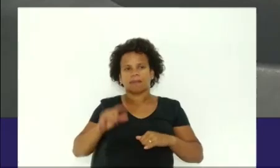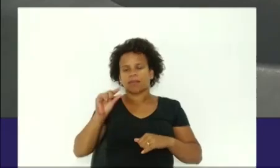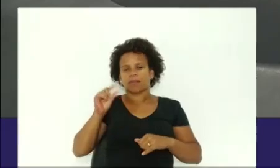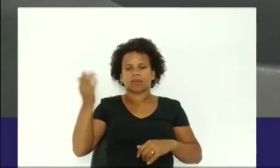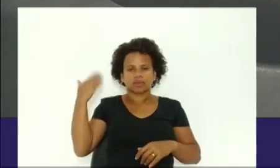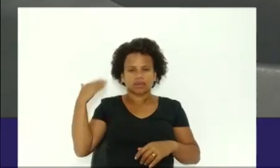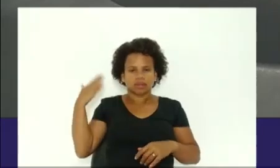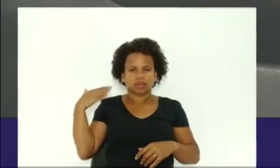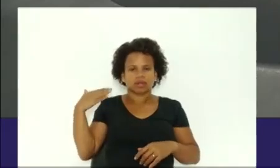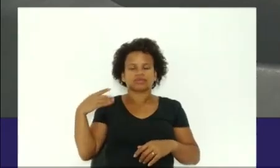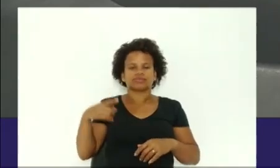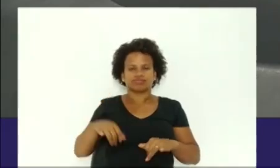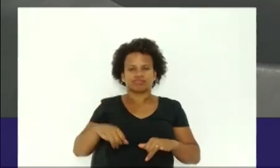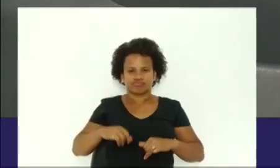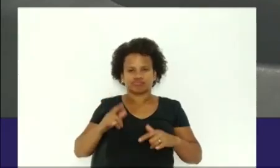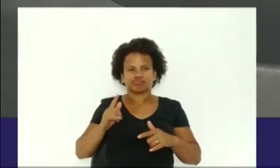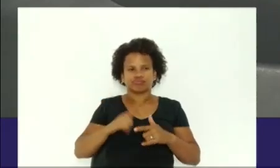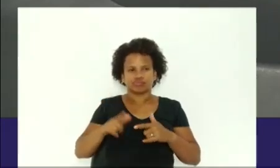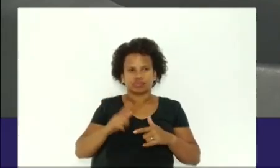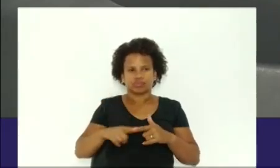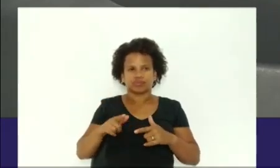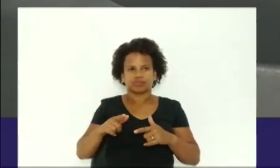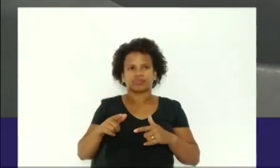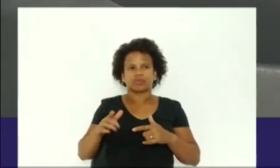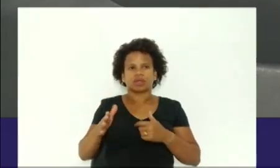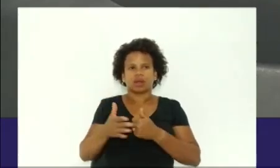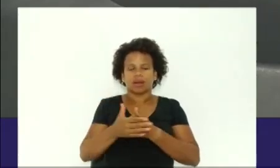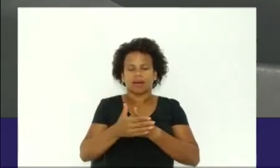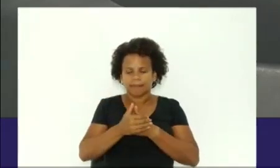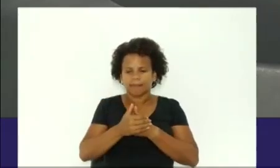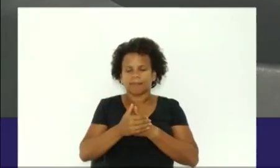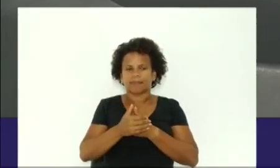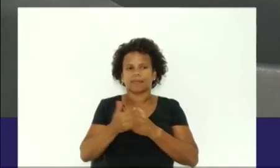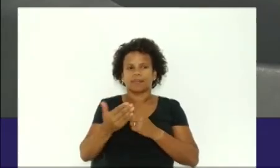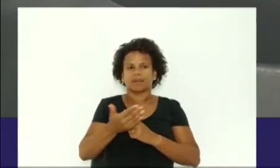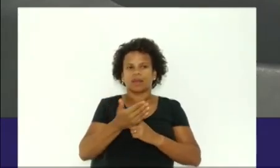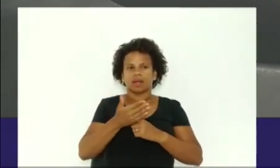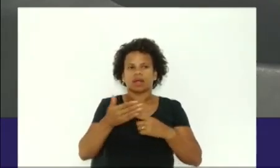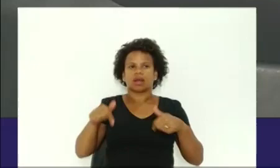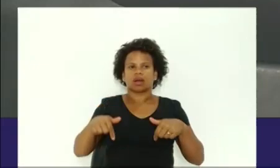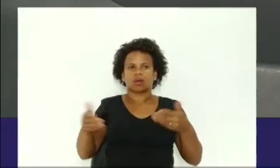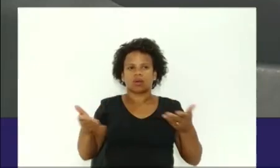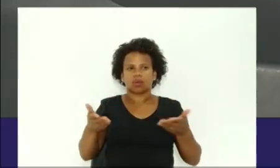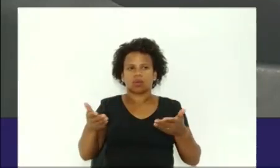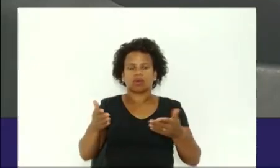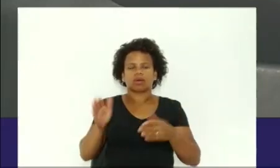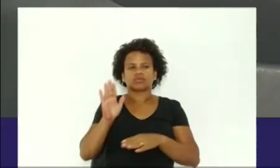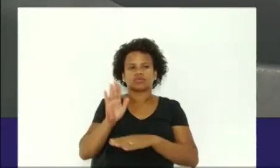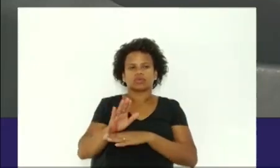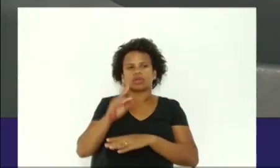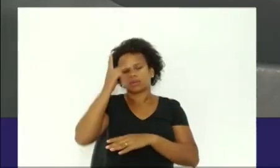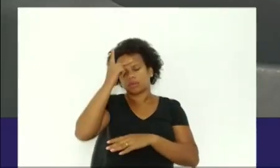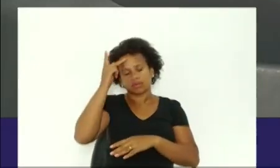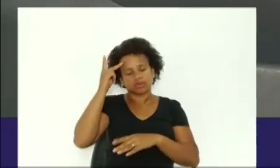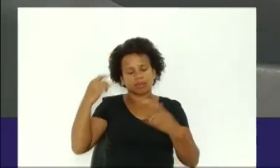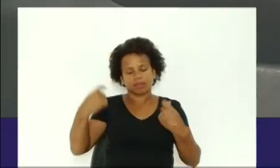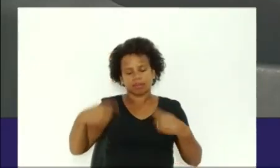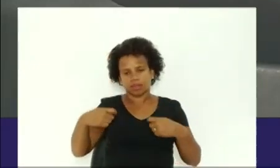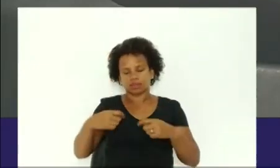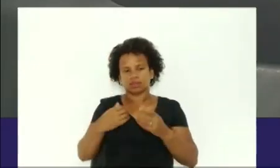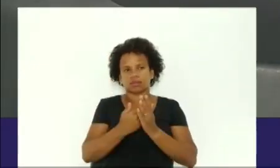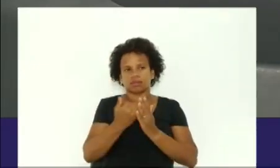abraçados, e dessa vez a gente está abraçando também aqueles que mais precisam. Então, quero assinar em apoio também, se a vereadora